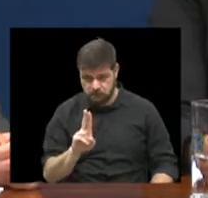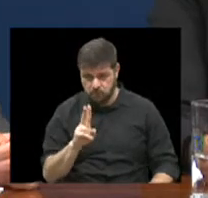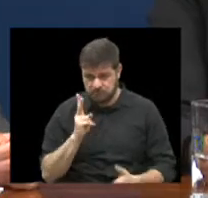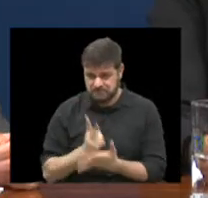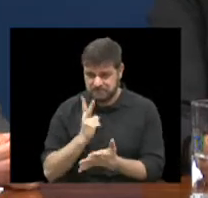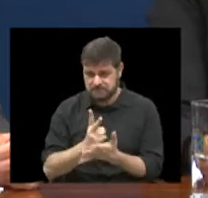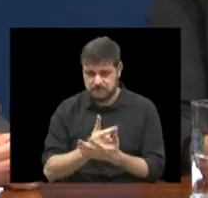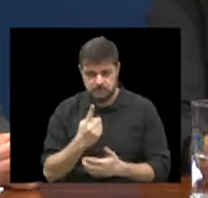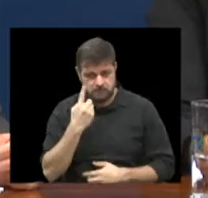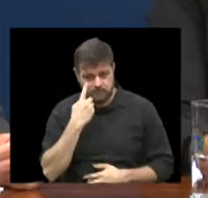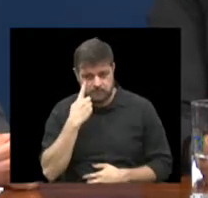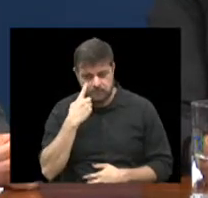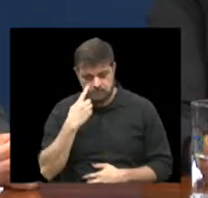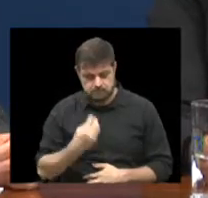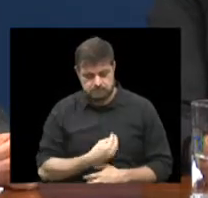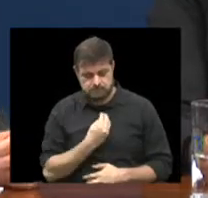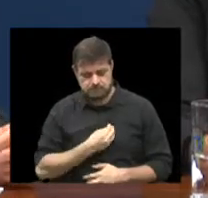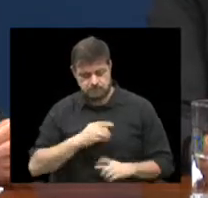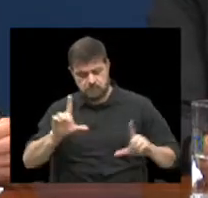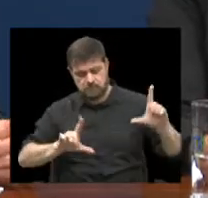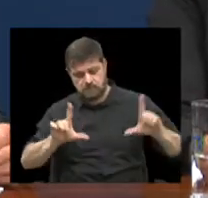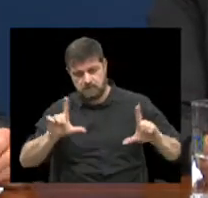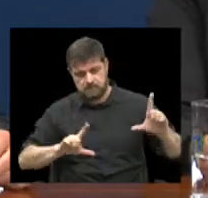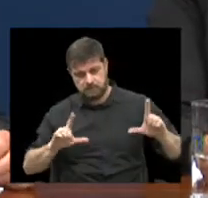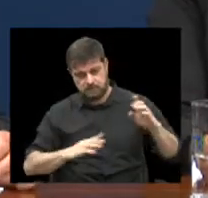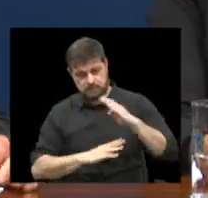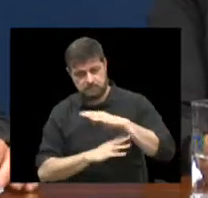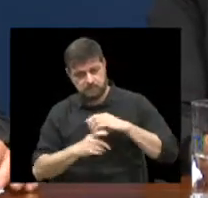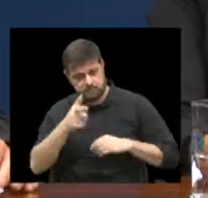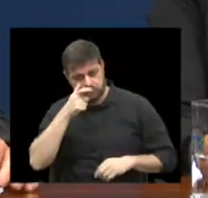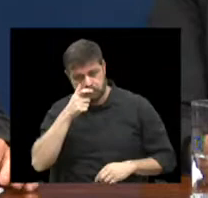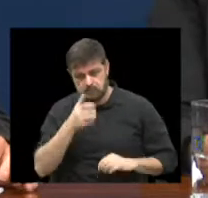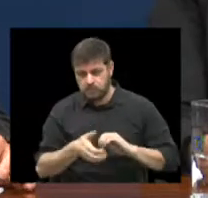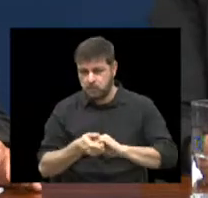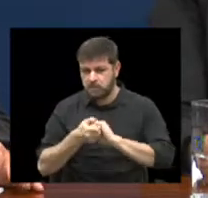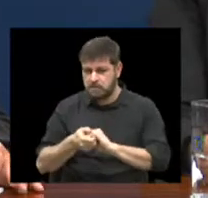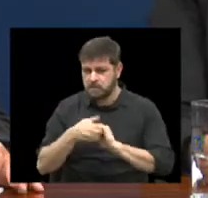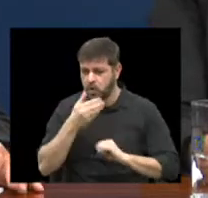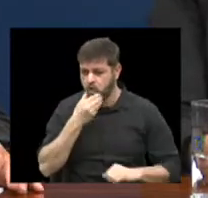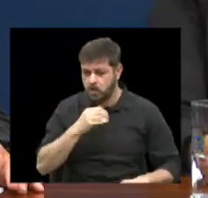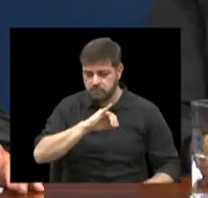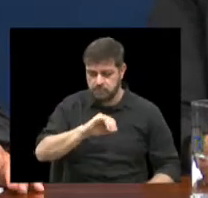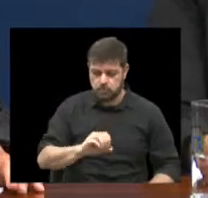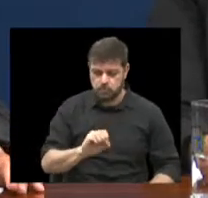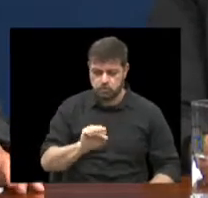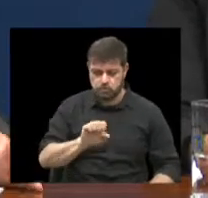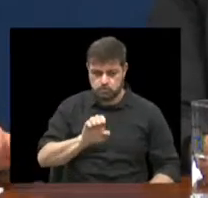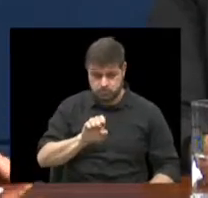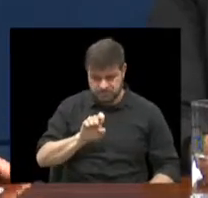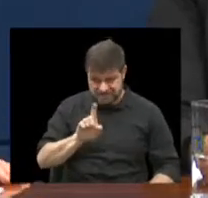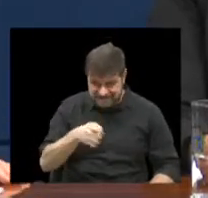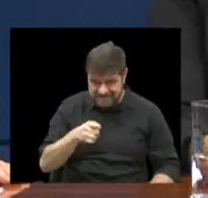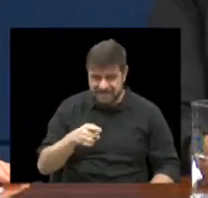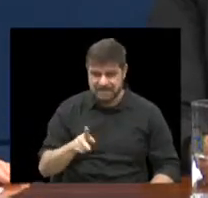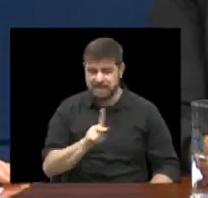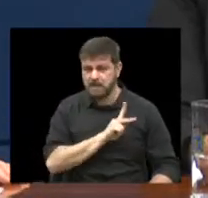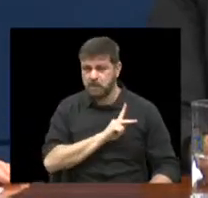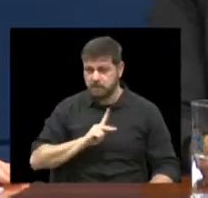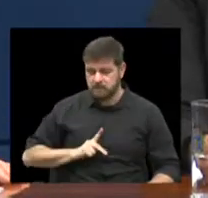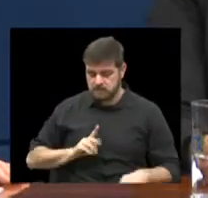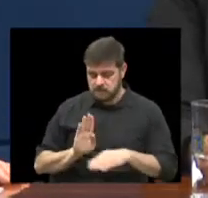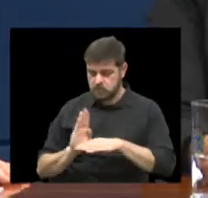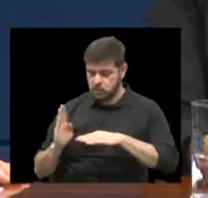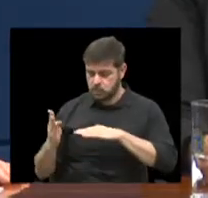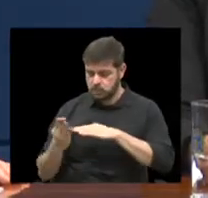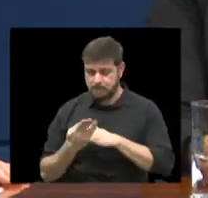nos acompanha aqui também pela TV Câmara. Queria cumprimentar também o senhor José Augusto, presidente do bairro da Vitória, em nome de Vossa